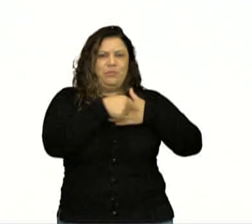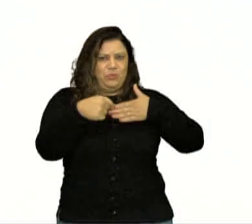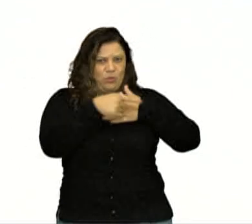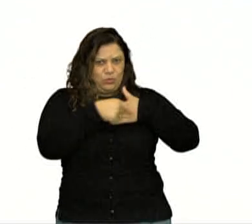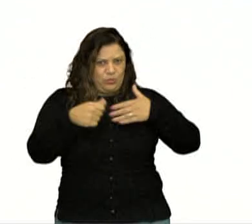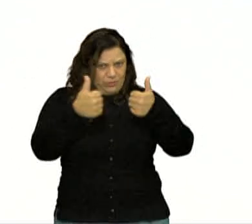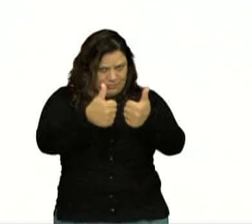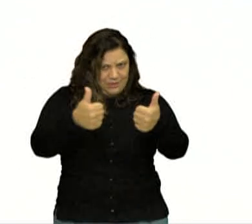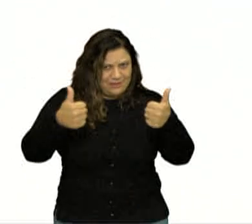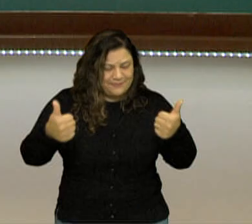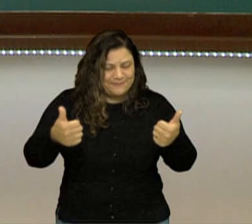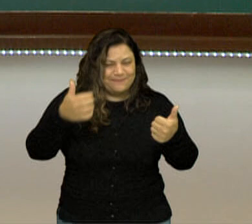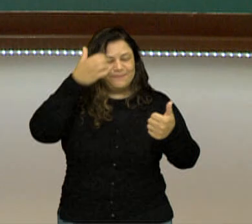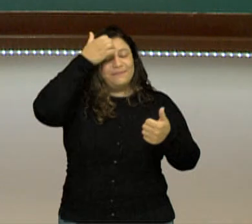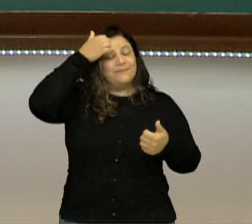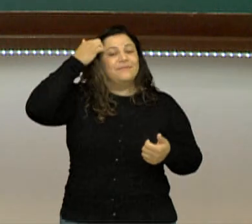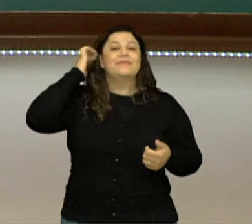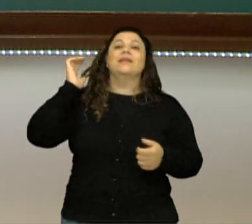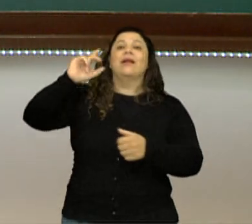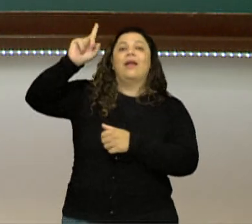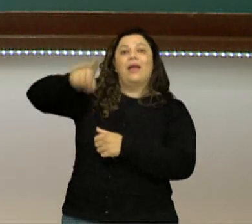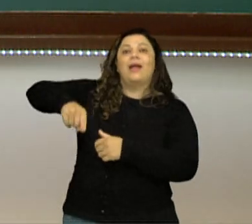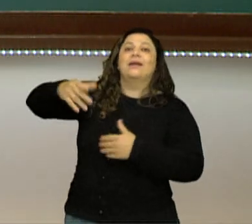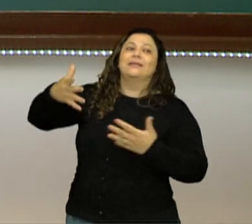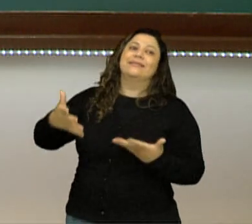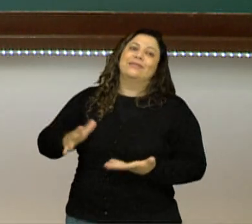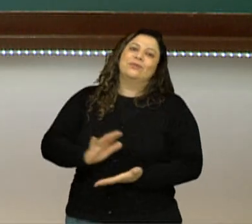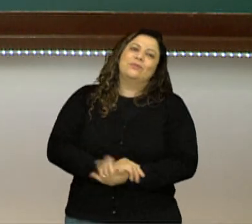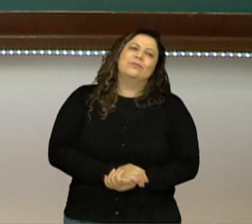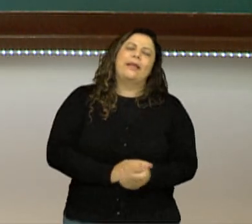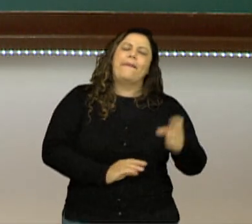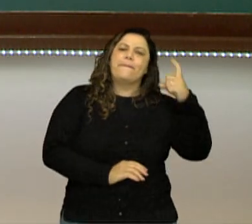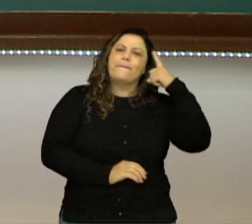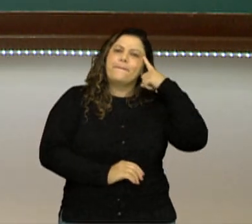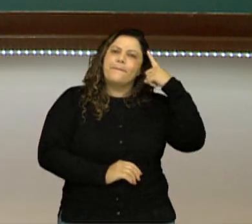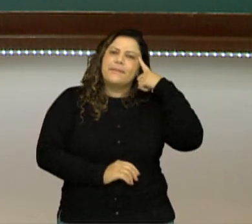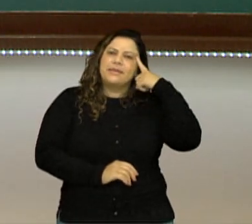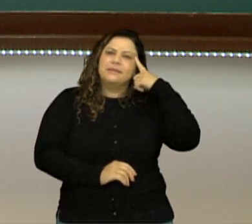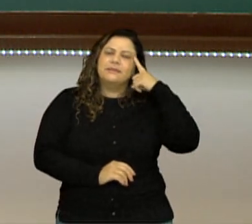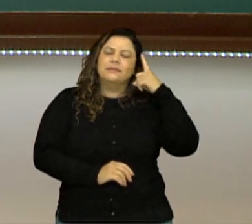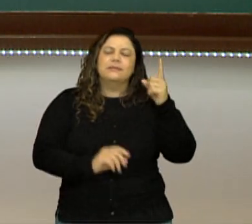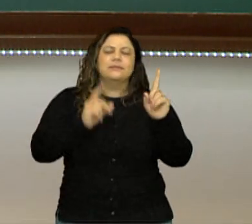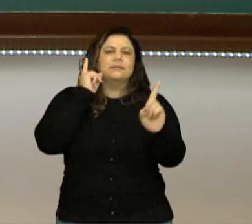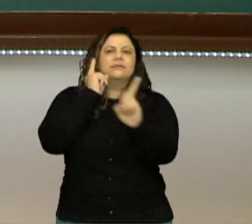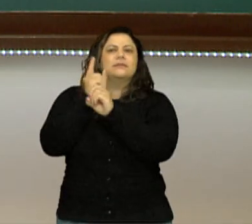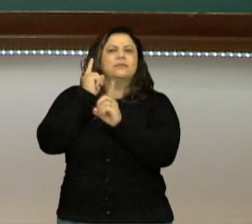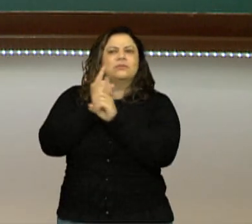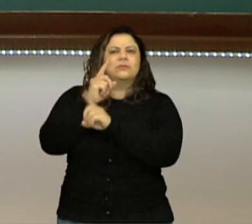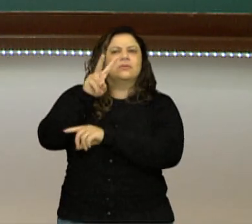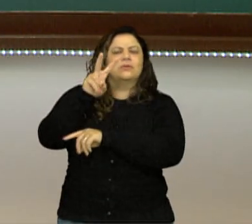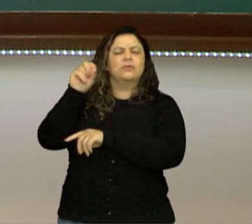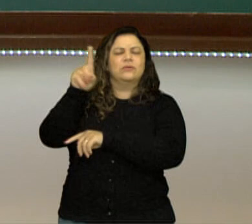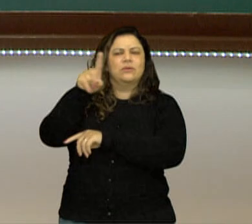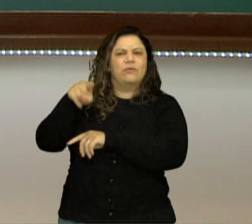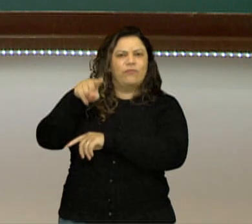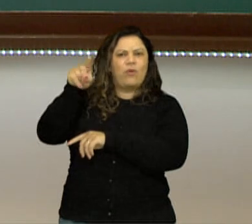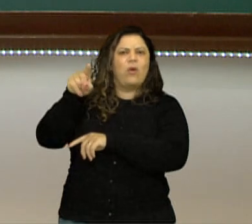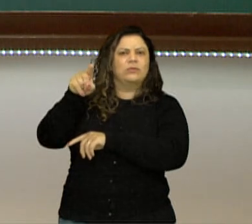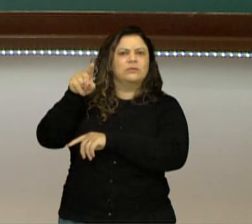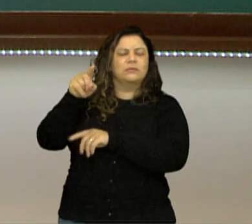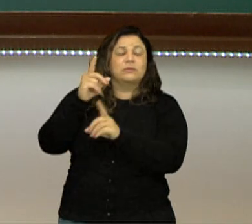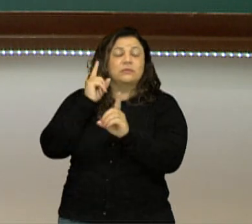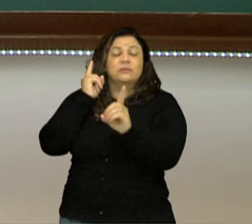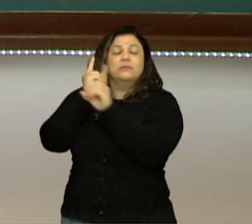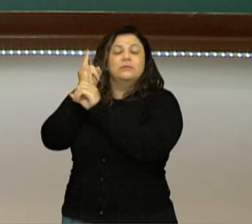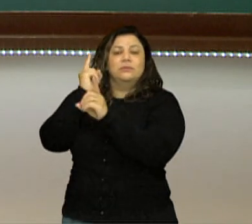Belezinha? Então é isso, né? Pensem o seguinte, para achar a voz, vai para o sujeito. Acha o sujeito e